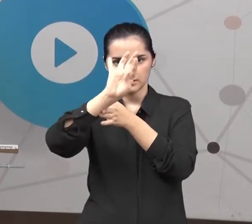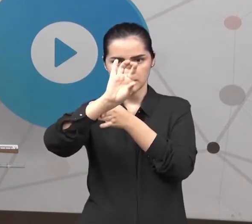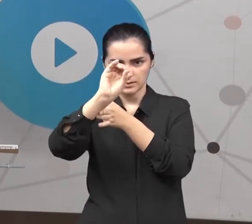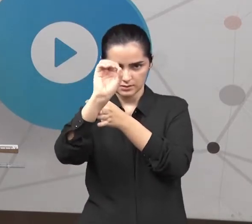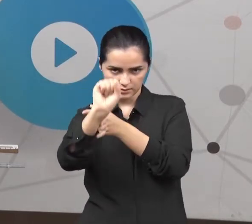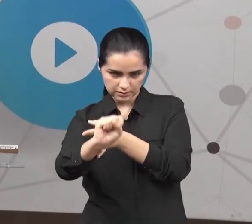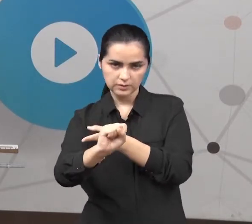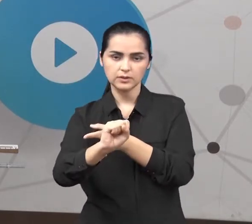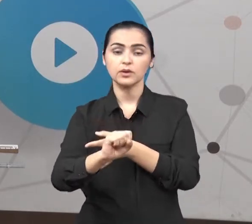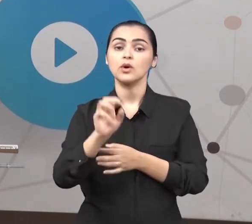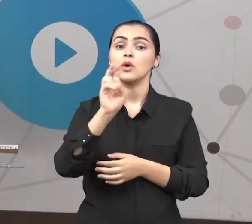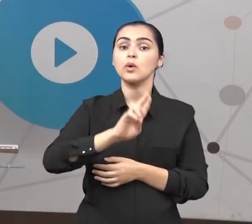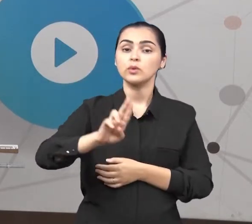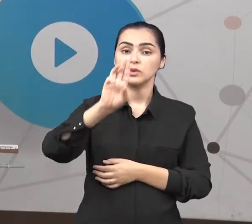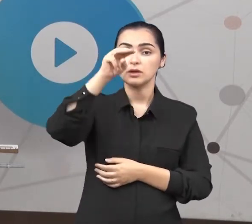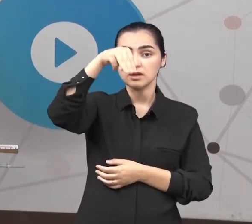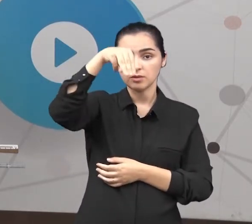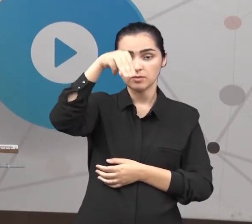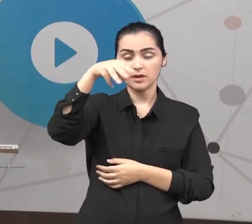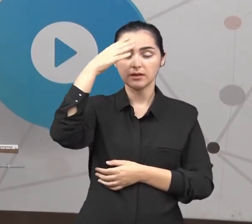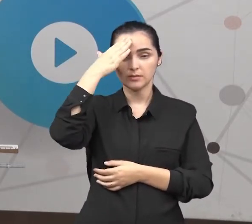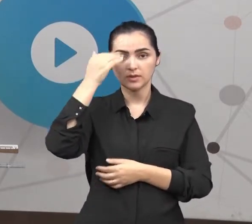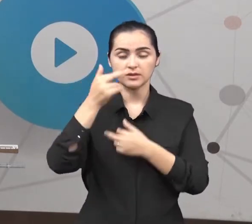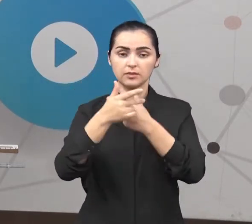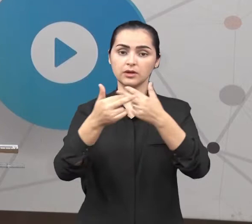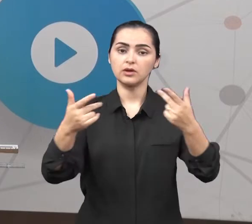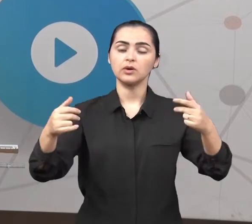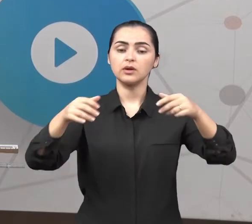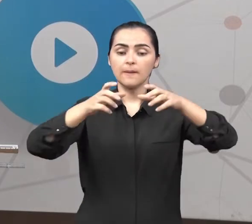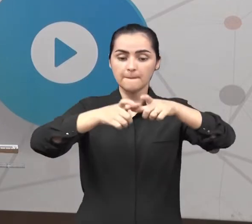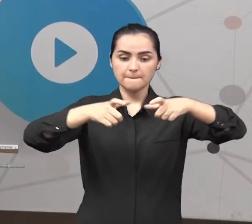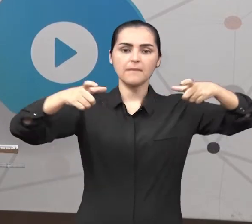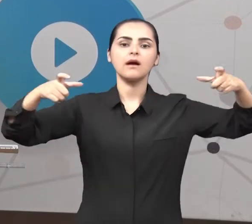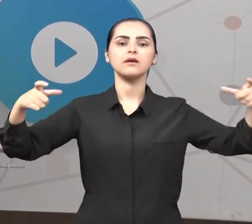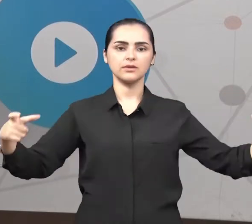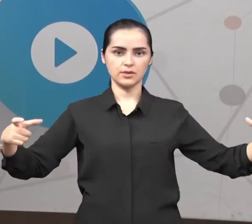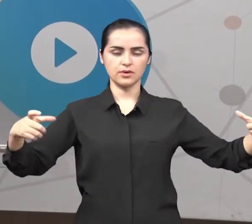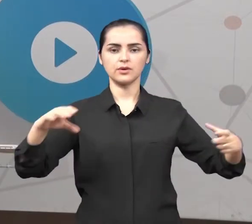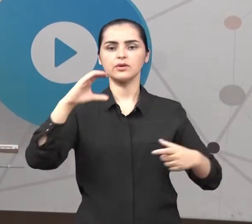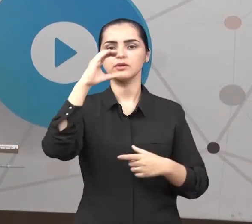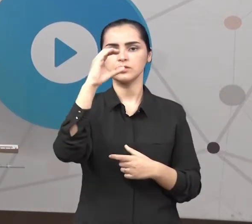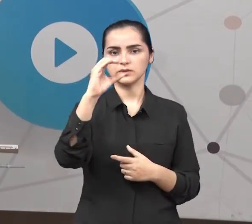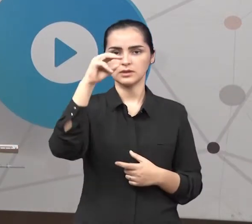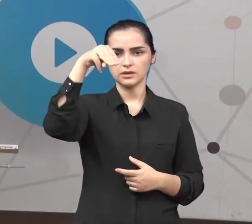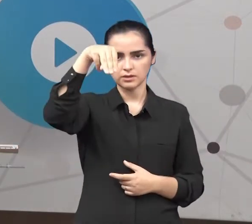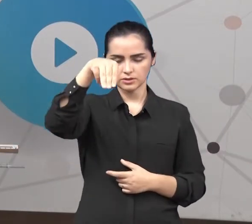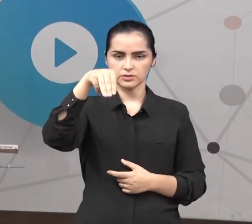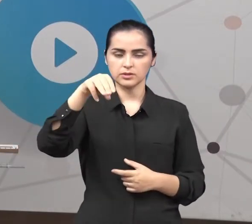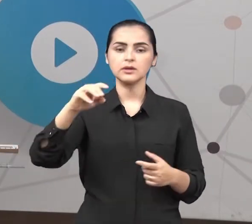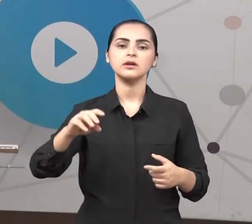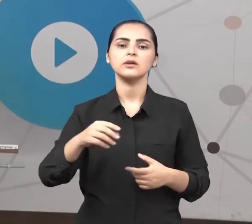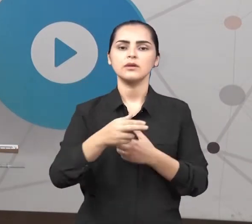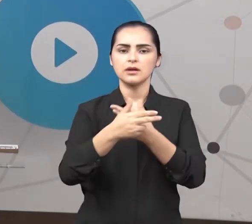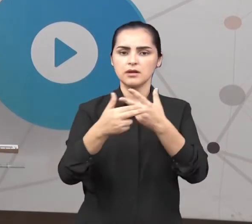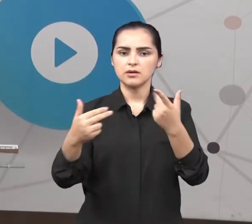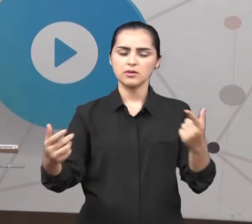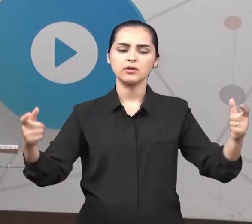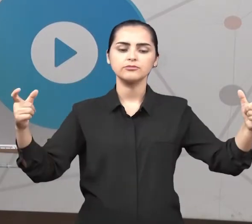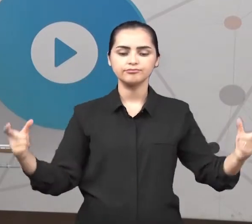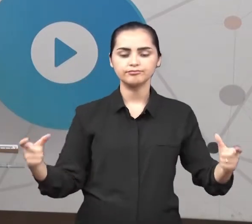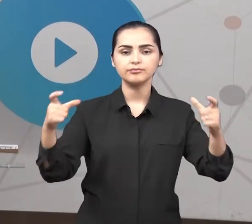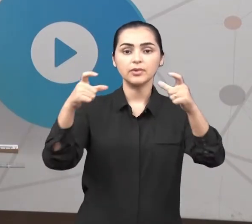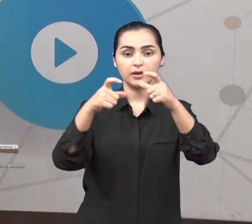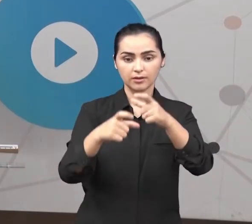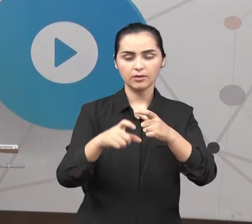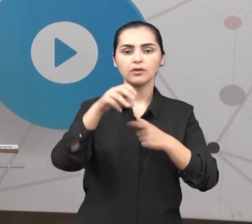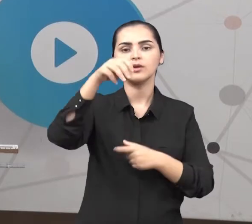medir objetos maiores e os centímetros para objetos que não chegam a 1 metro. Por